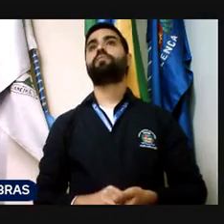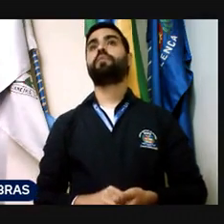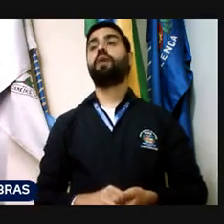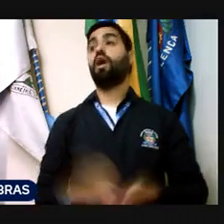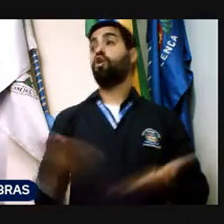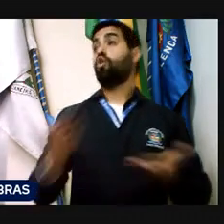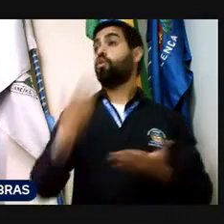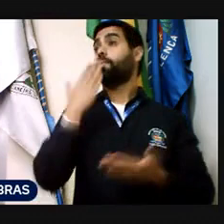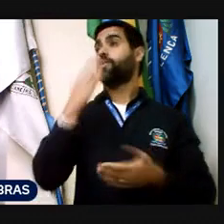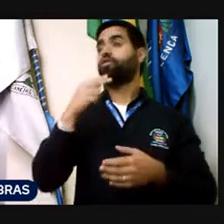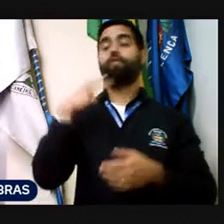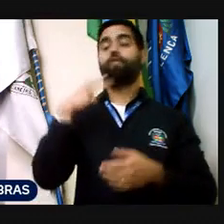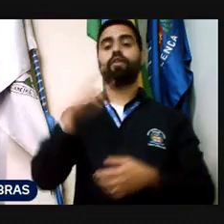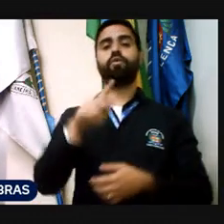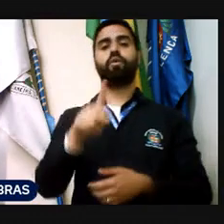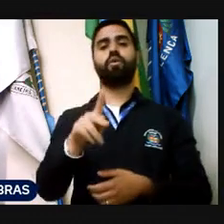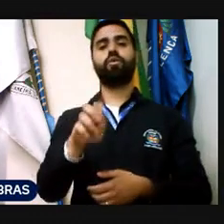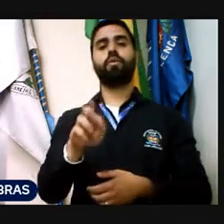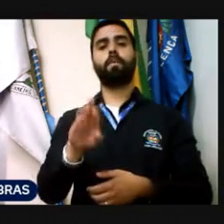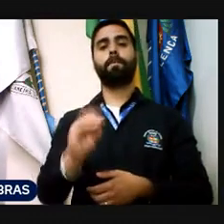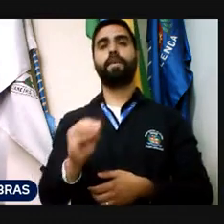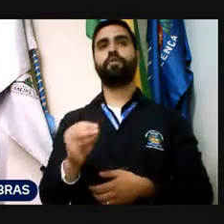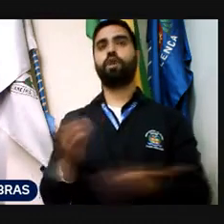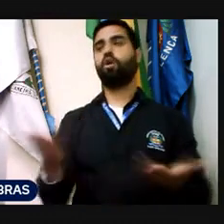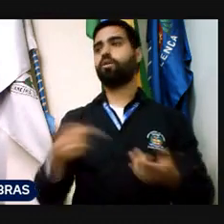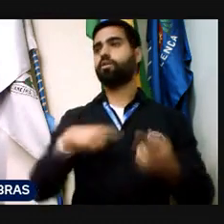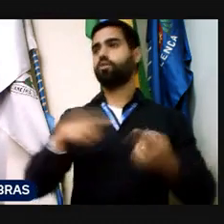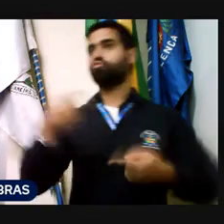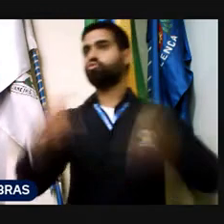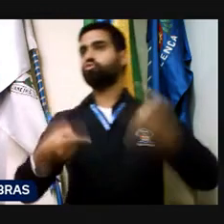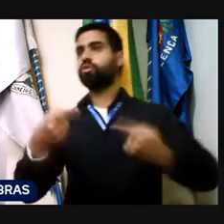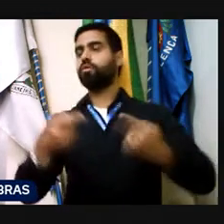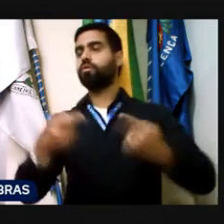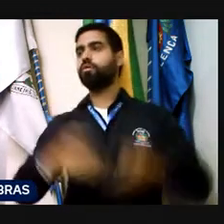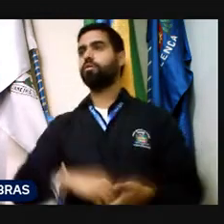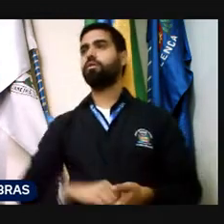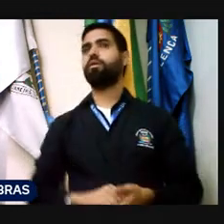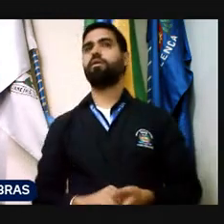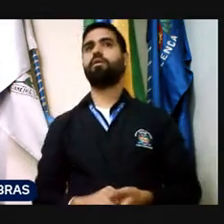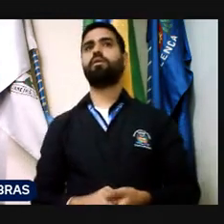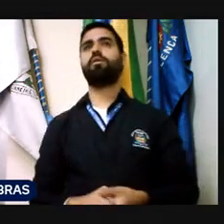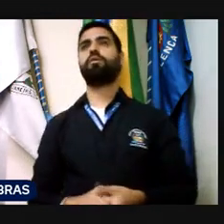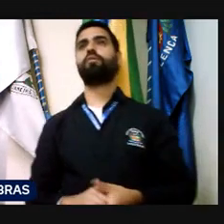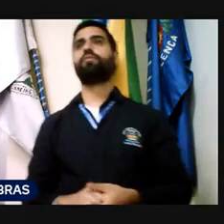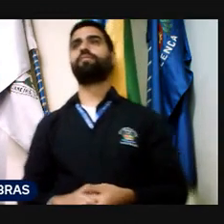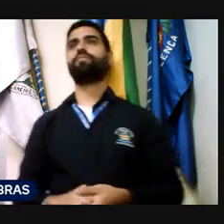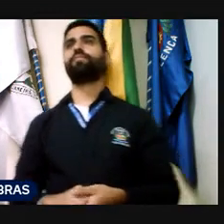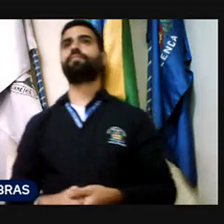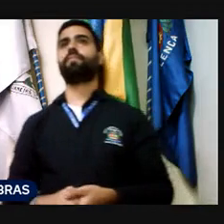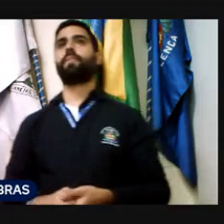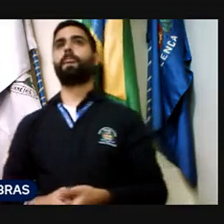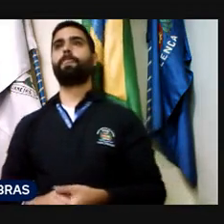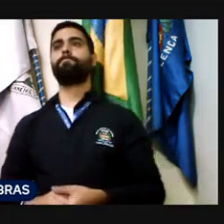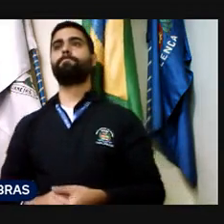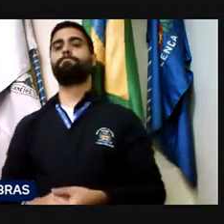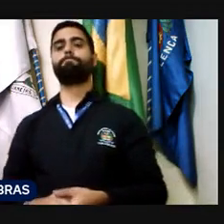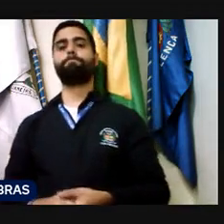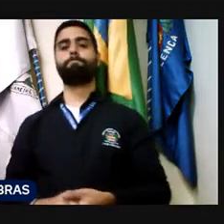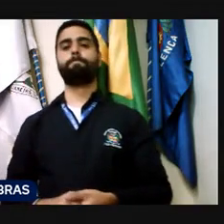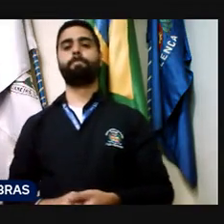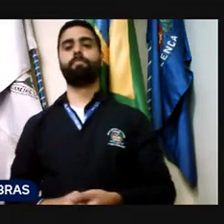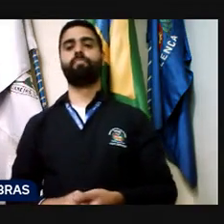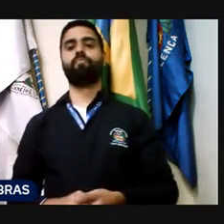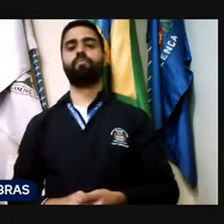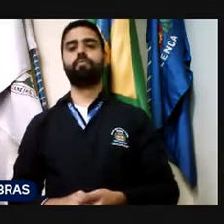Requerimento do vereador Pedro Magalhães Graça está em discussão. Não havendo nenhum vereador